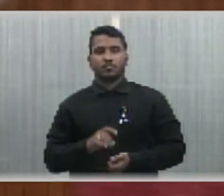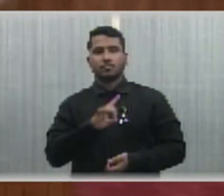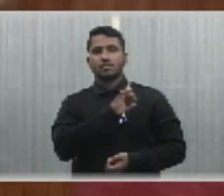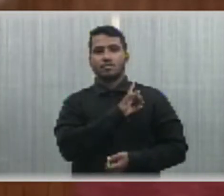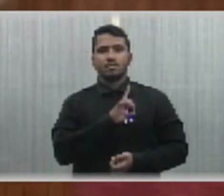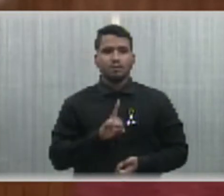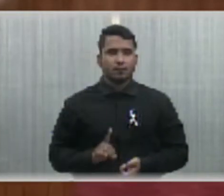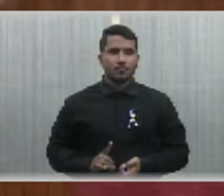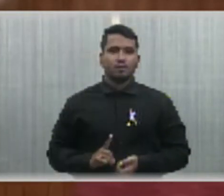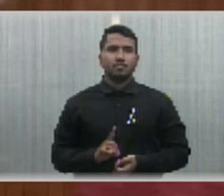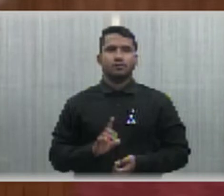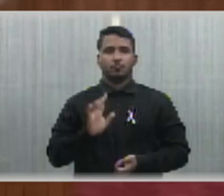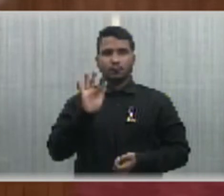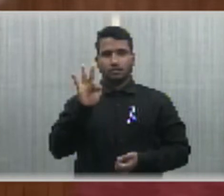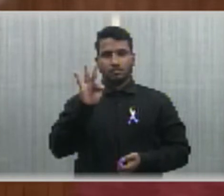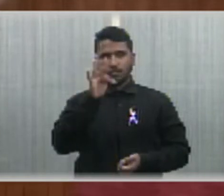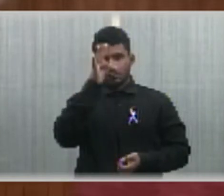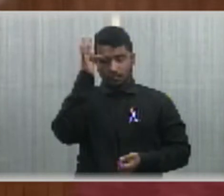Deputado Franzé.